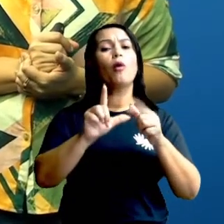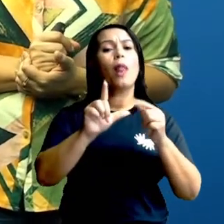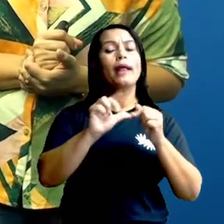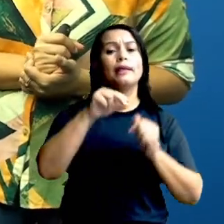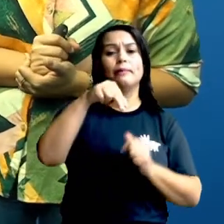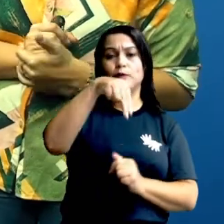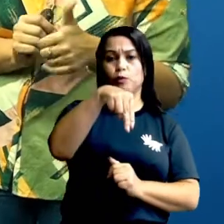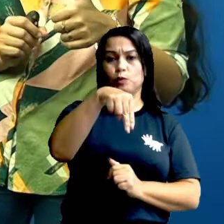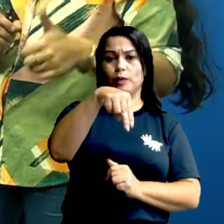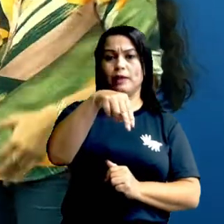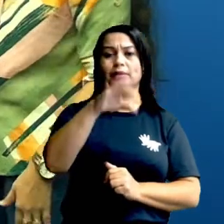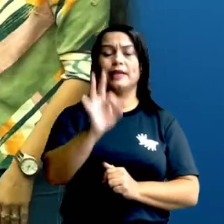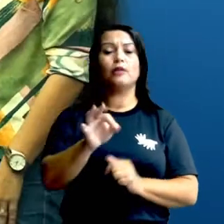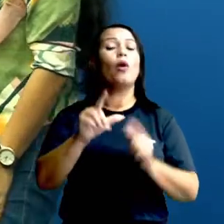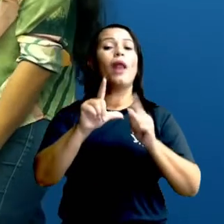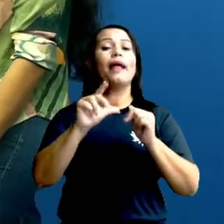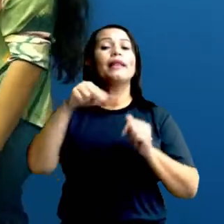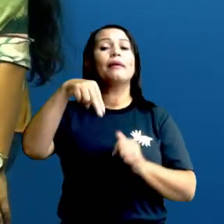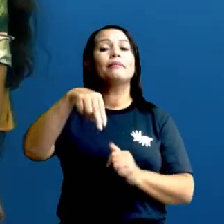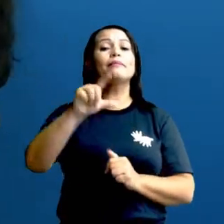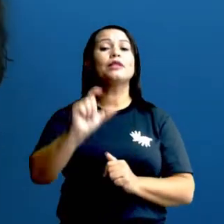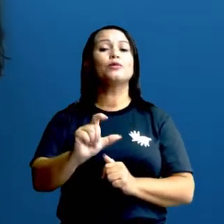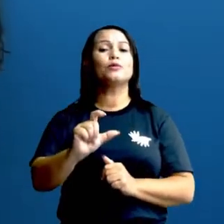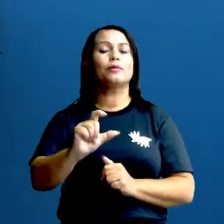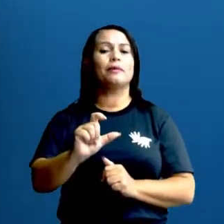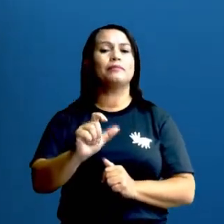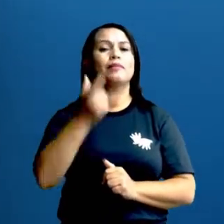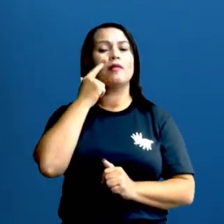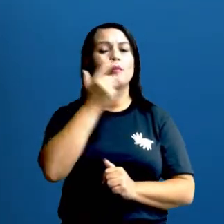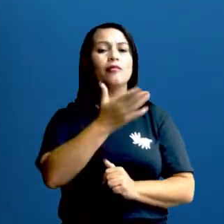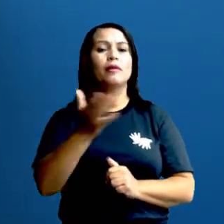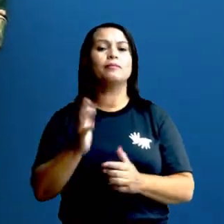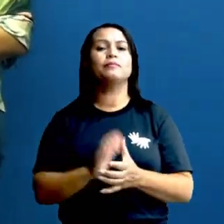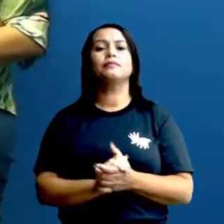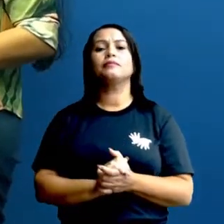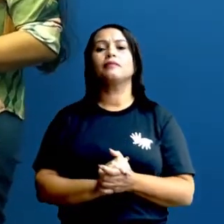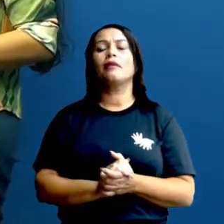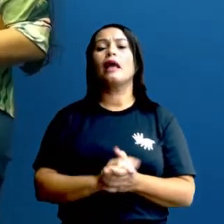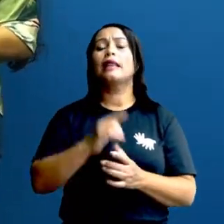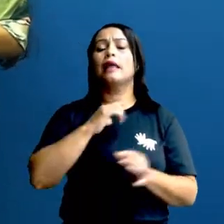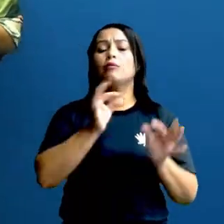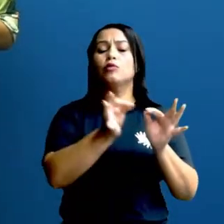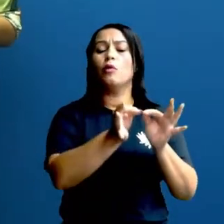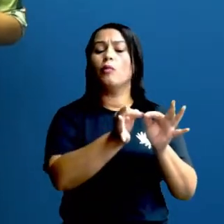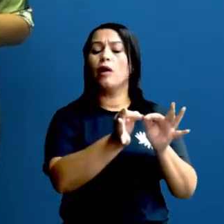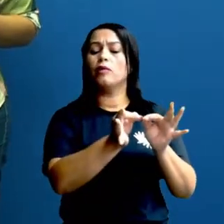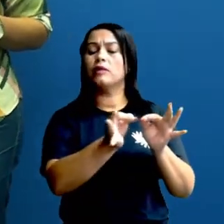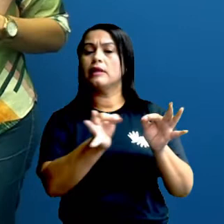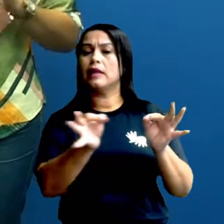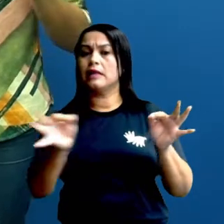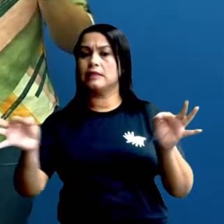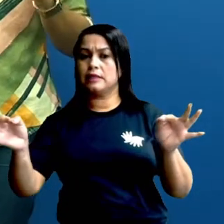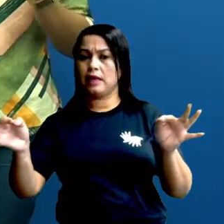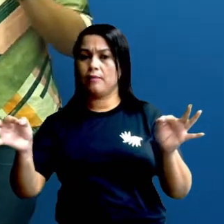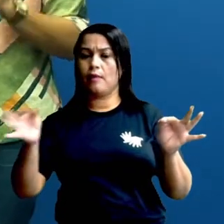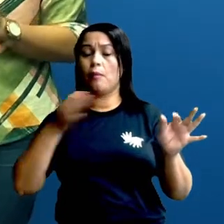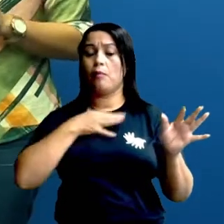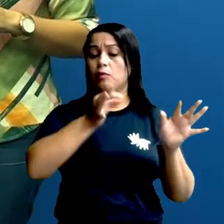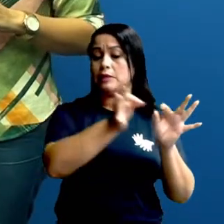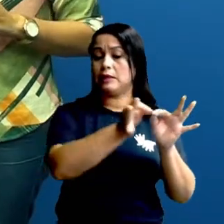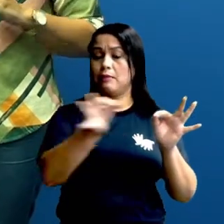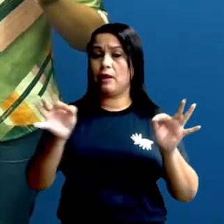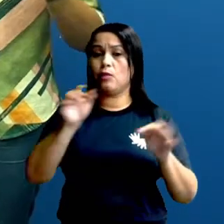letra minúscula Ok Então veja só e a ultrapassar a minha meu segmento